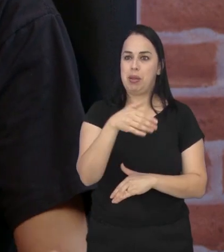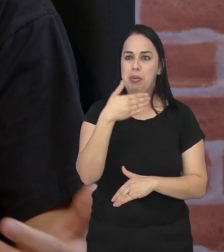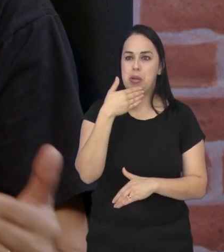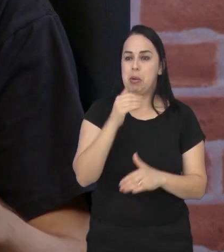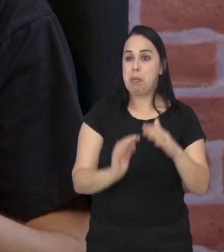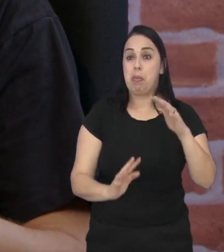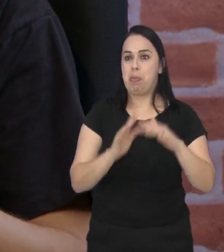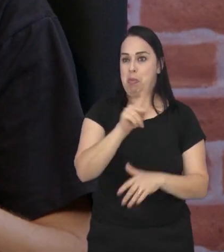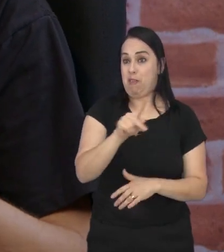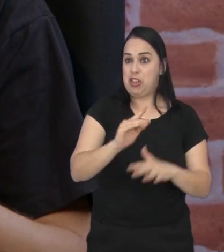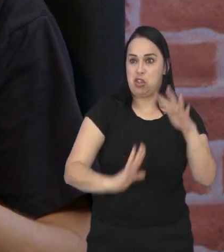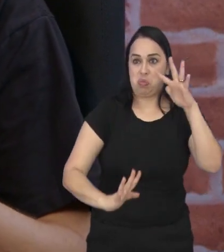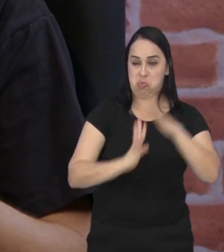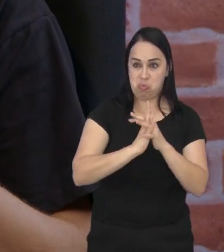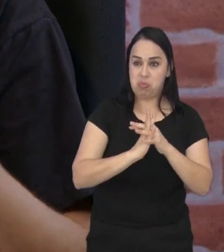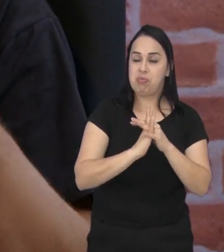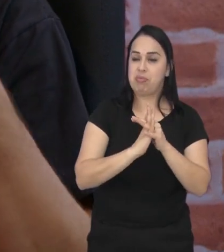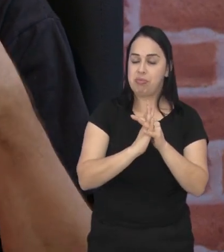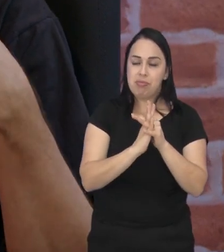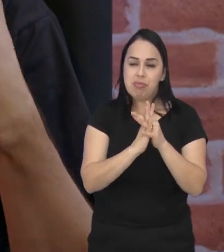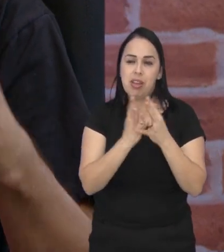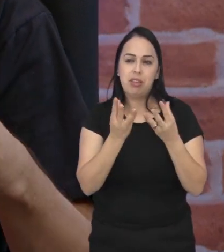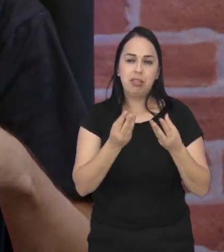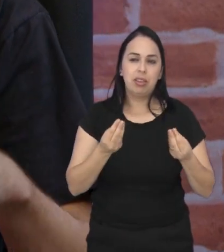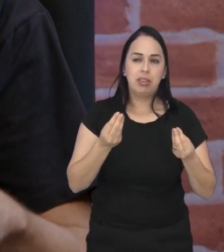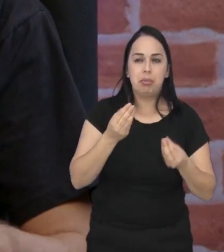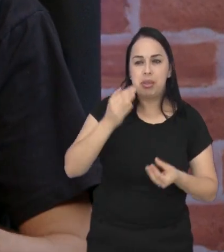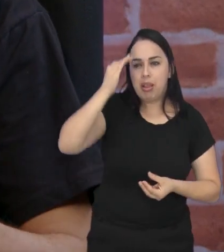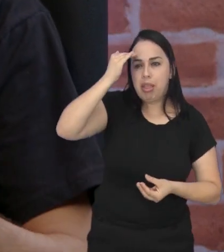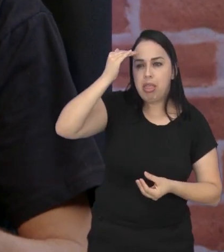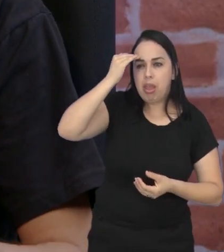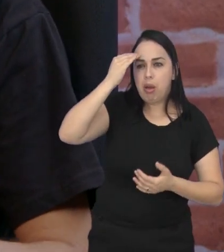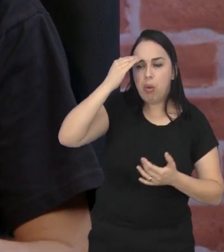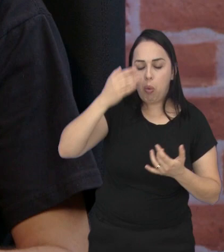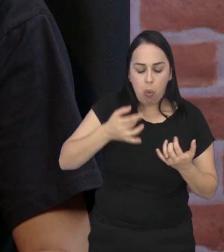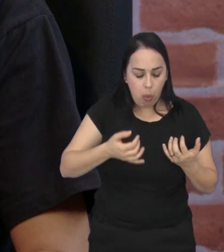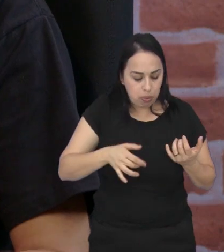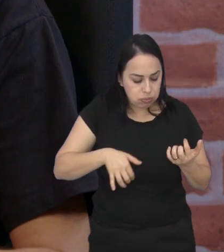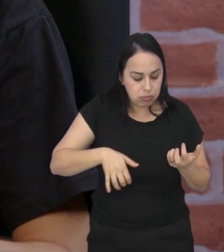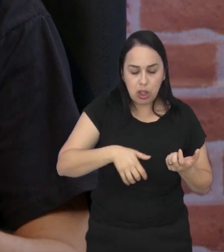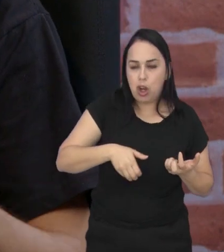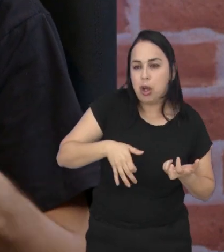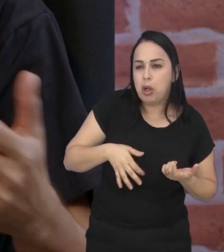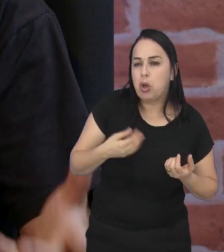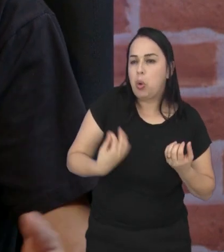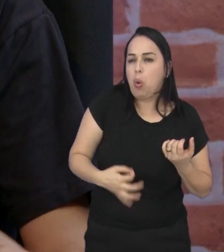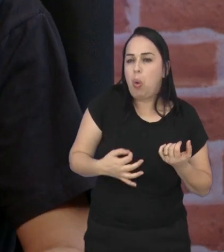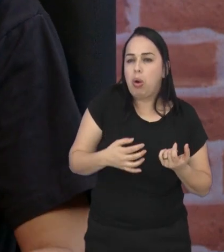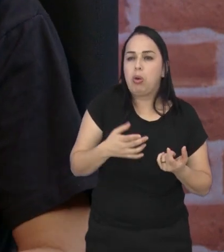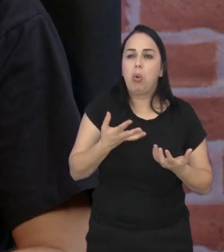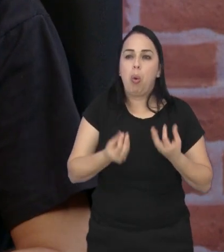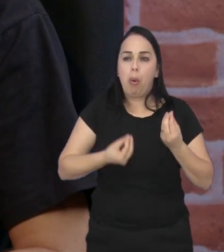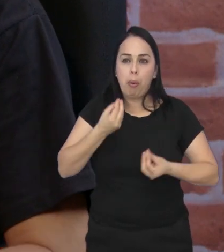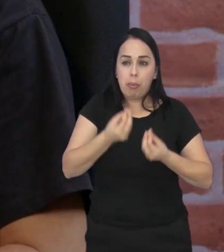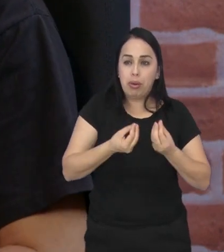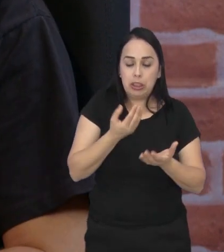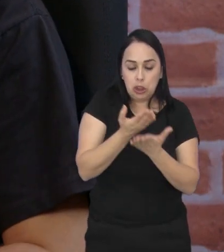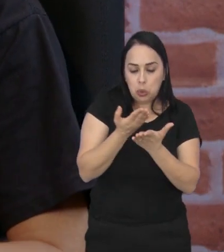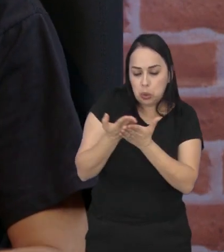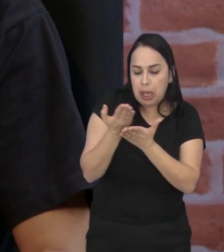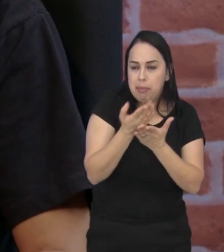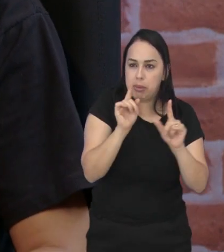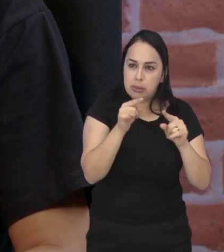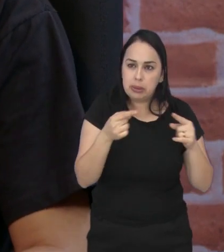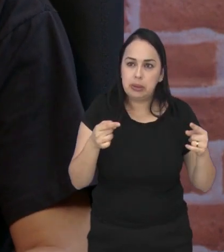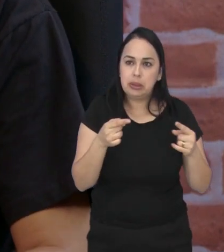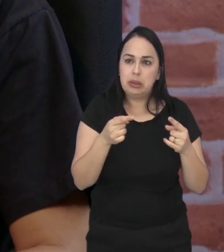um professor top de linha, estava começando a entender o processo, como é a música, como que é o